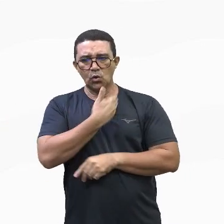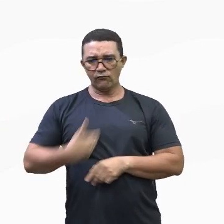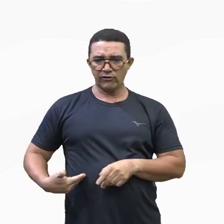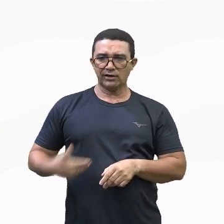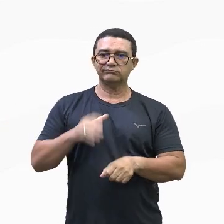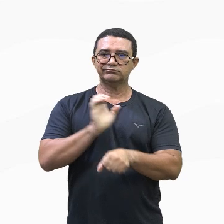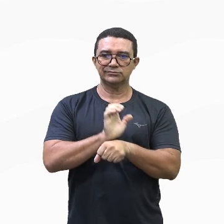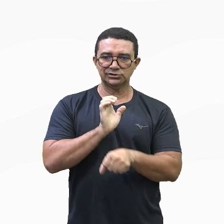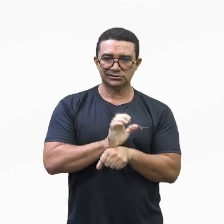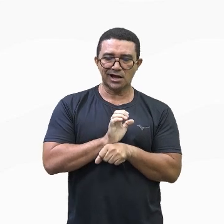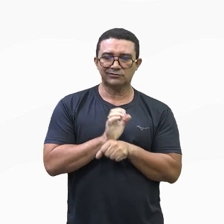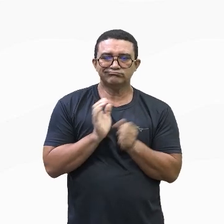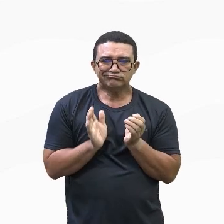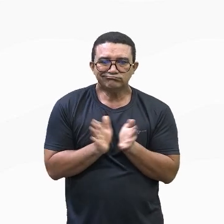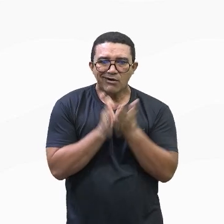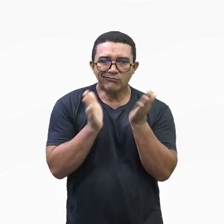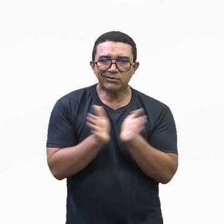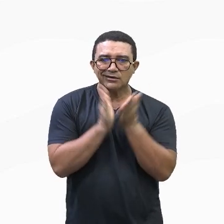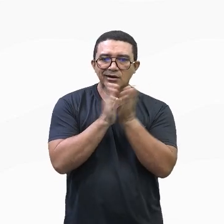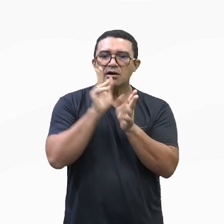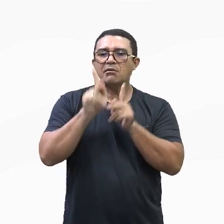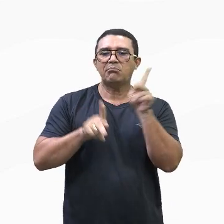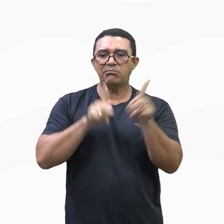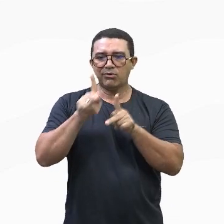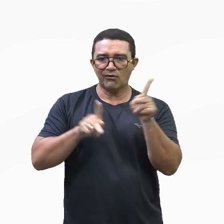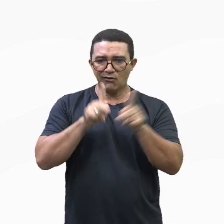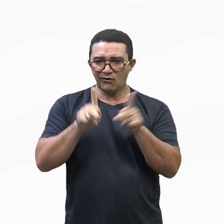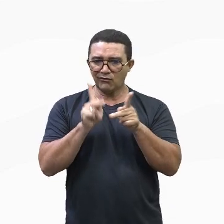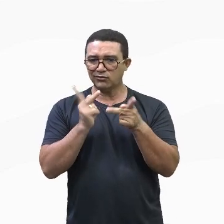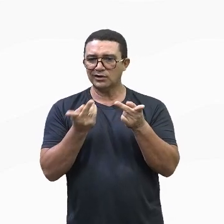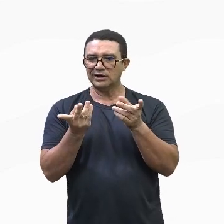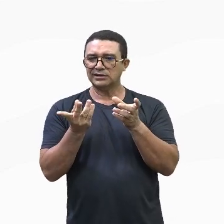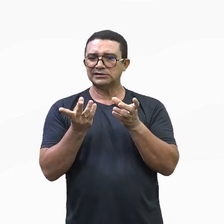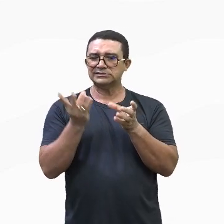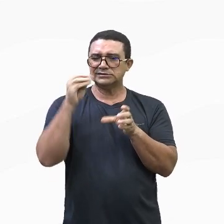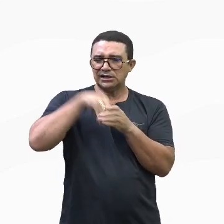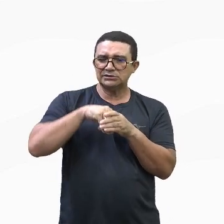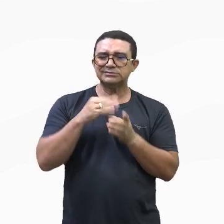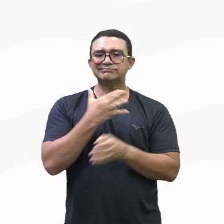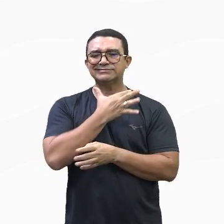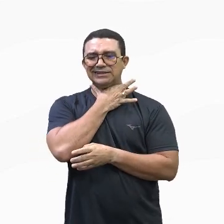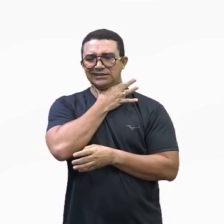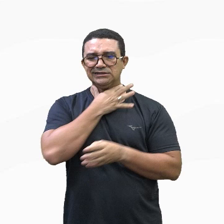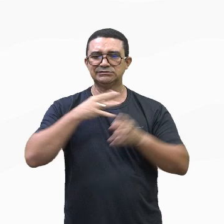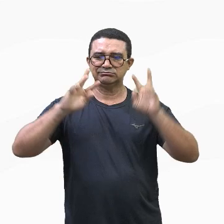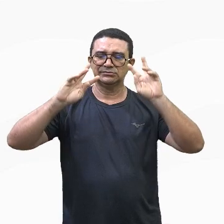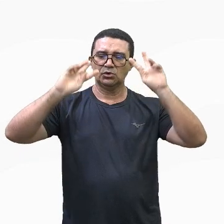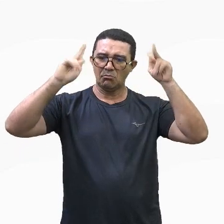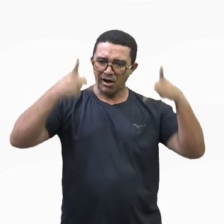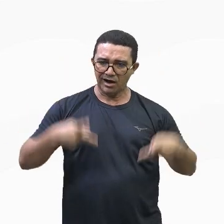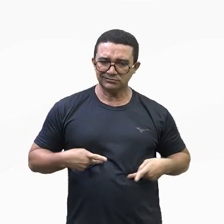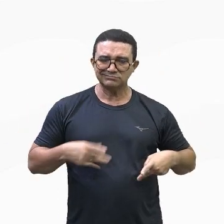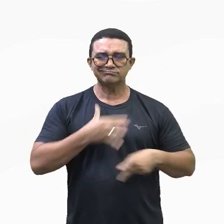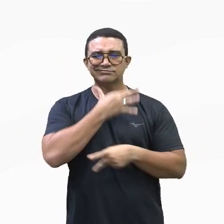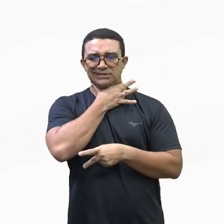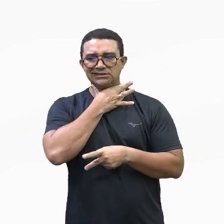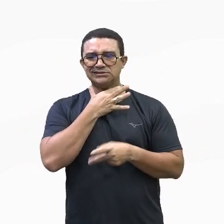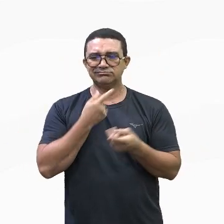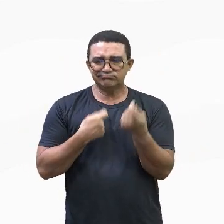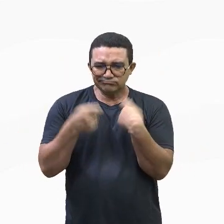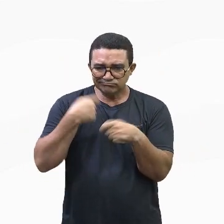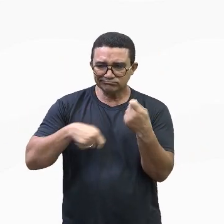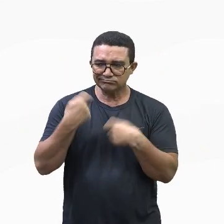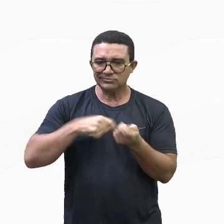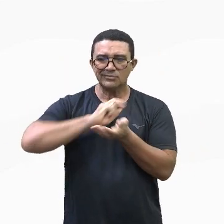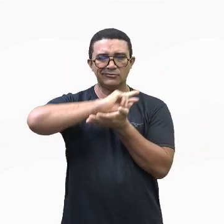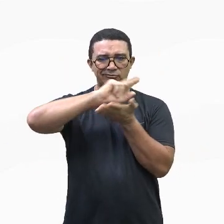estados, empobrecimento das populações imersas em crises humanitárias, crises econômicas, milhares de